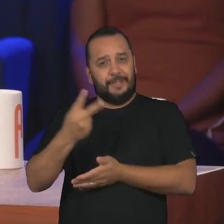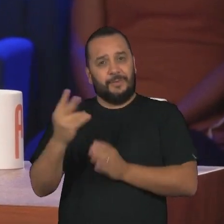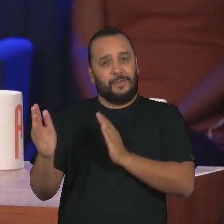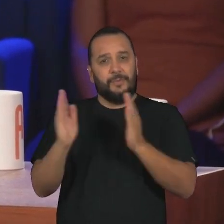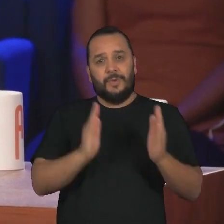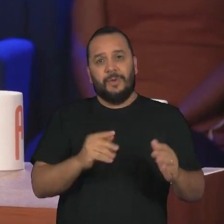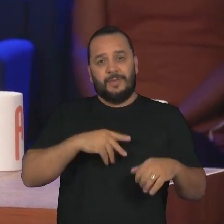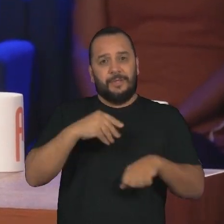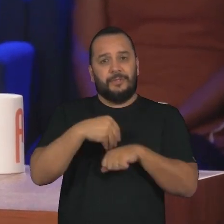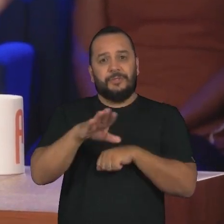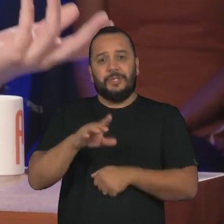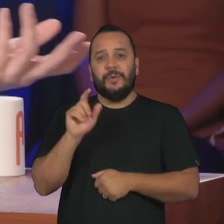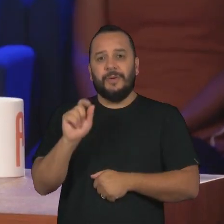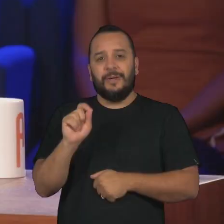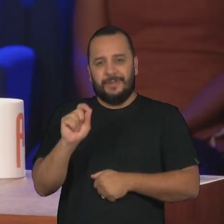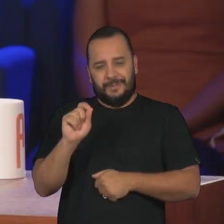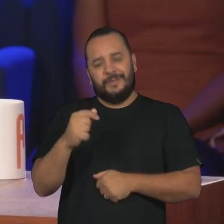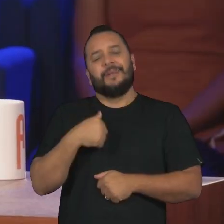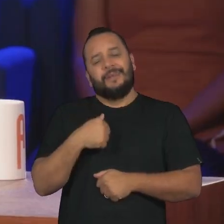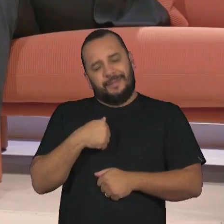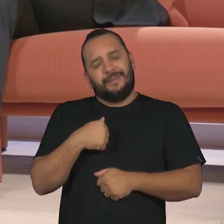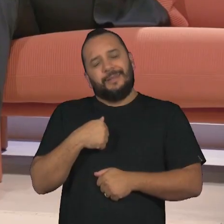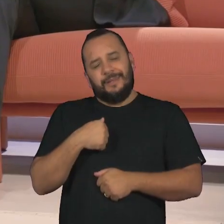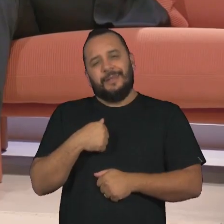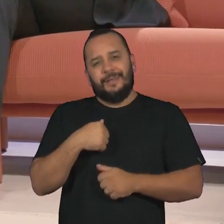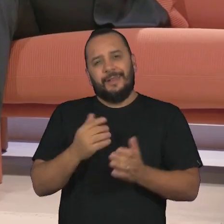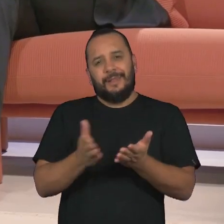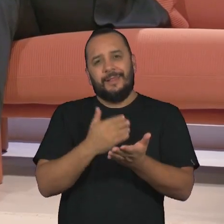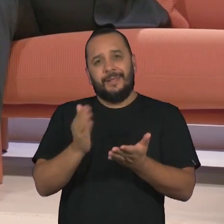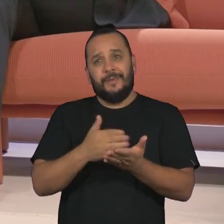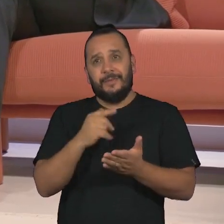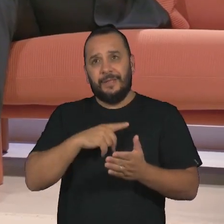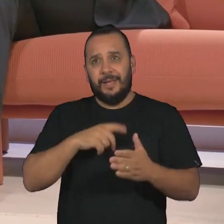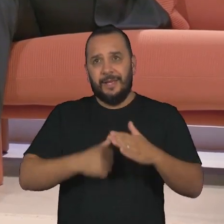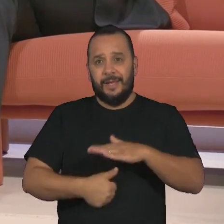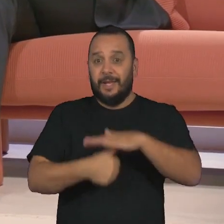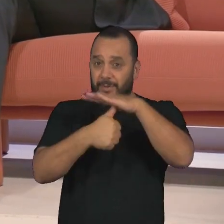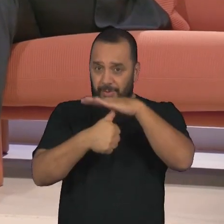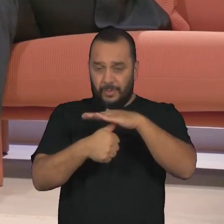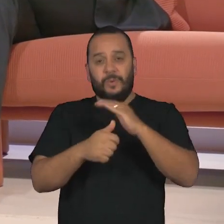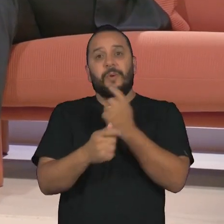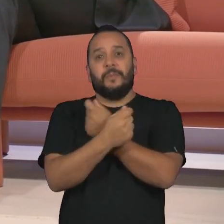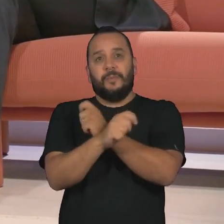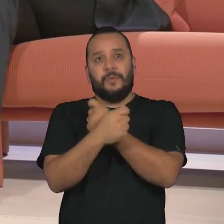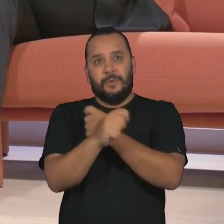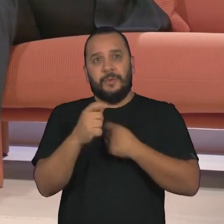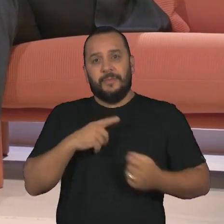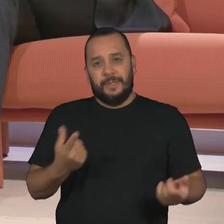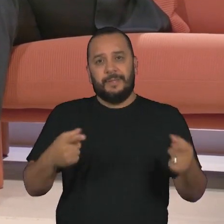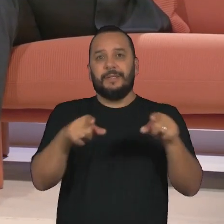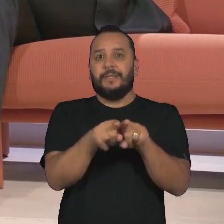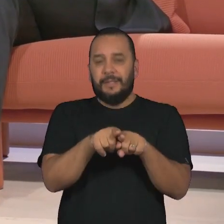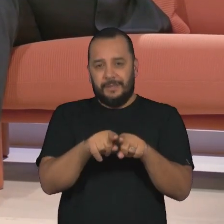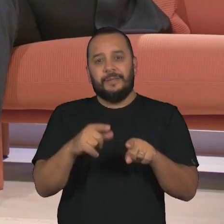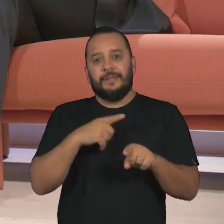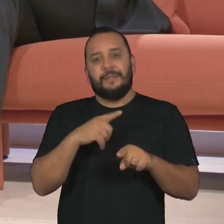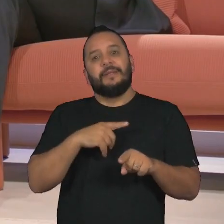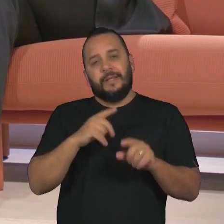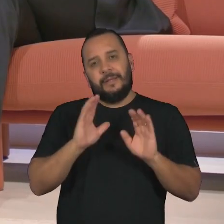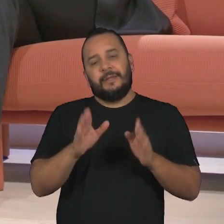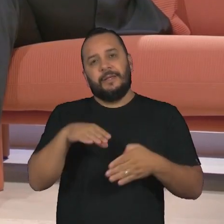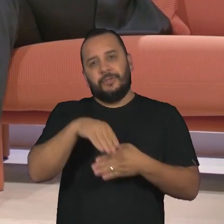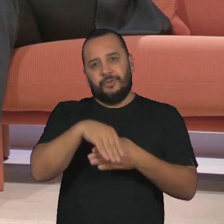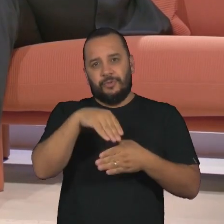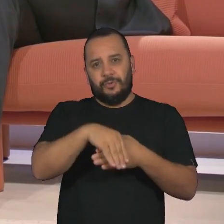algum livro. Como está o reitor da PUC? Eu peguei um livro aqui, que é uma parceria da PUC com Edições Loyola. Esse livro